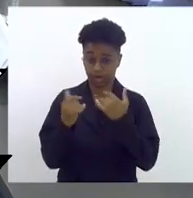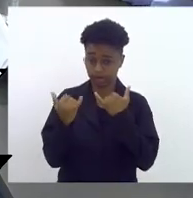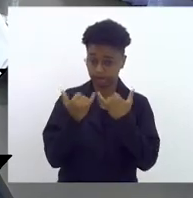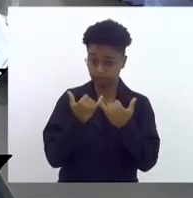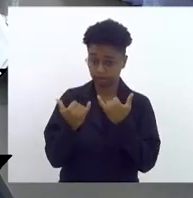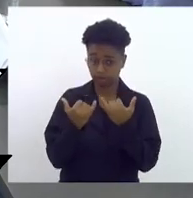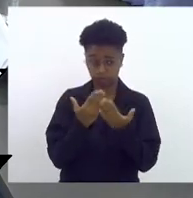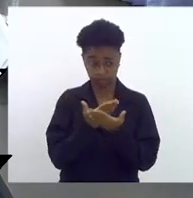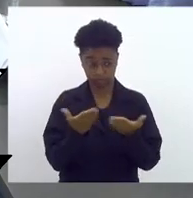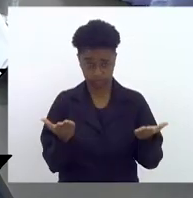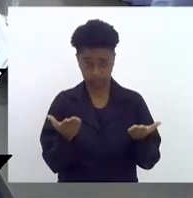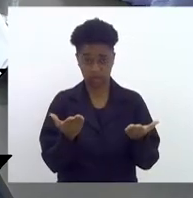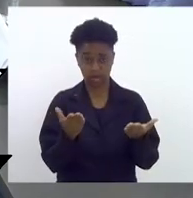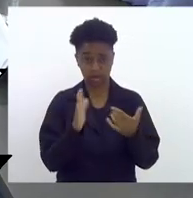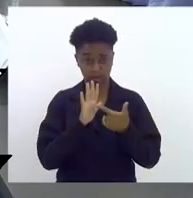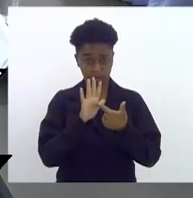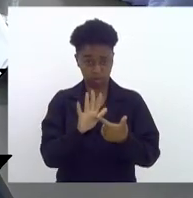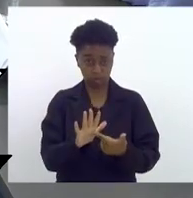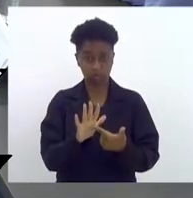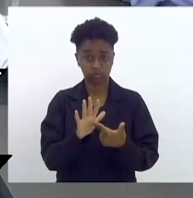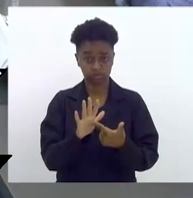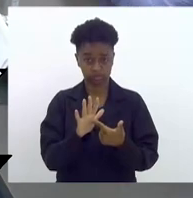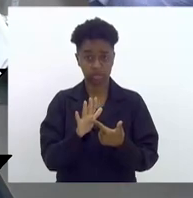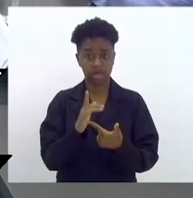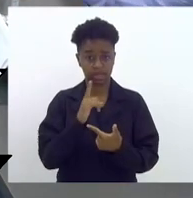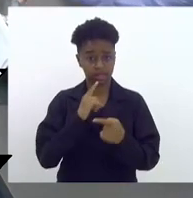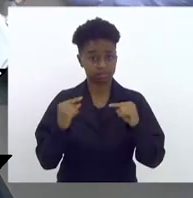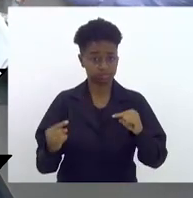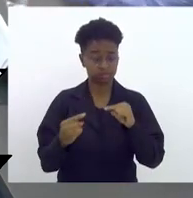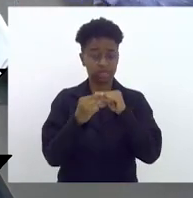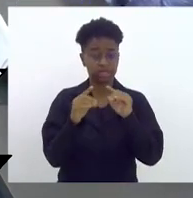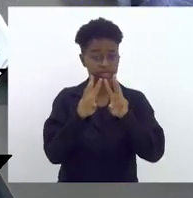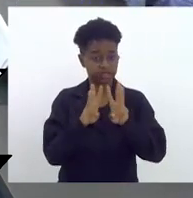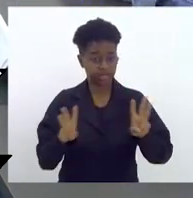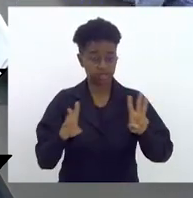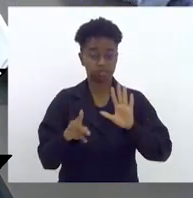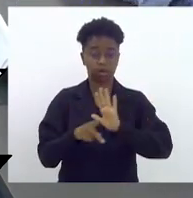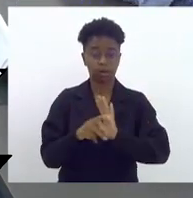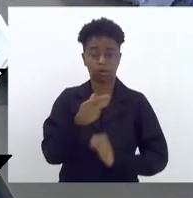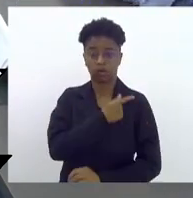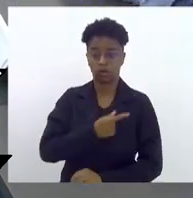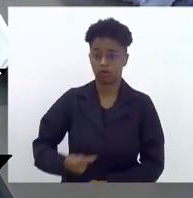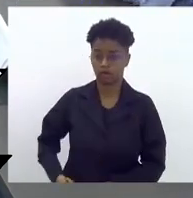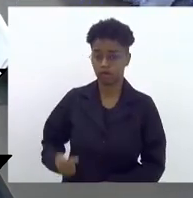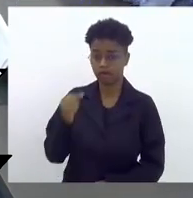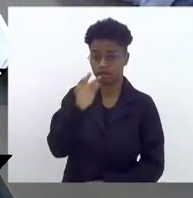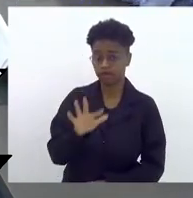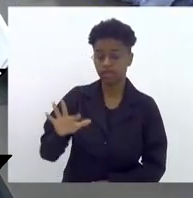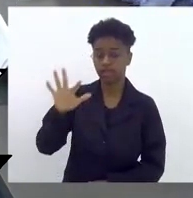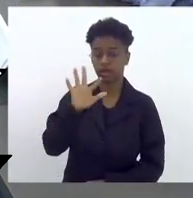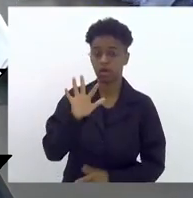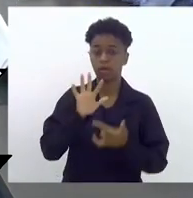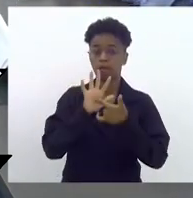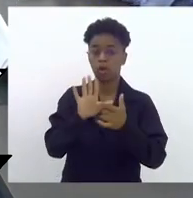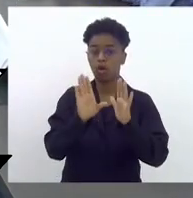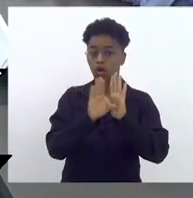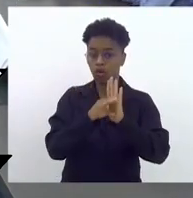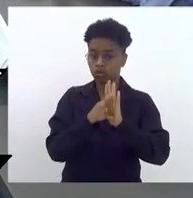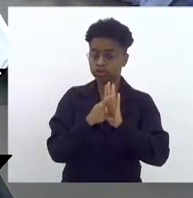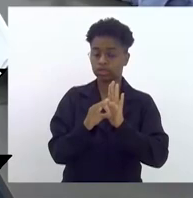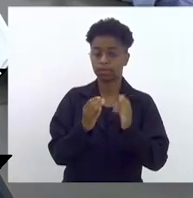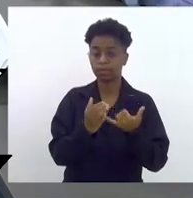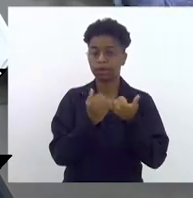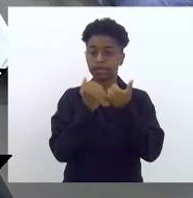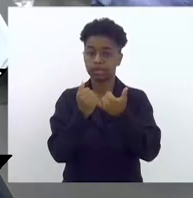inclusive que vossa excelência disse consta no site oficial do governo federal é como o conceito de patrimônio